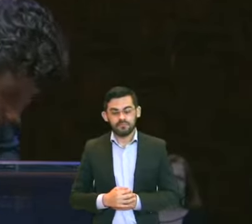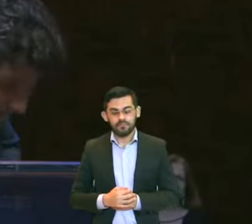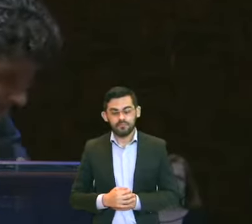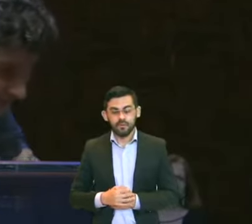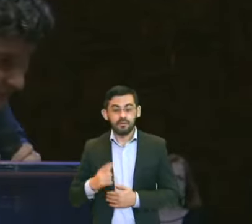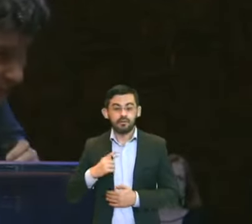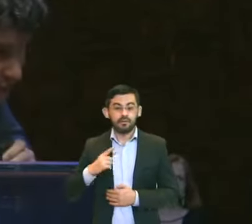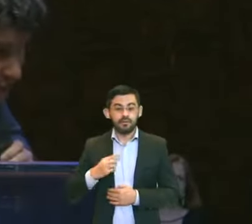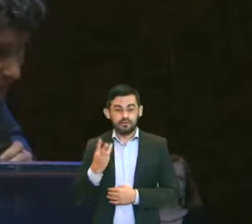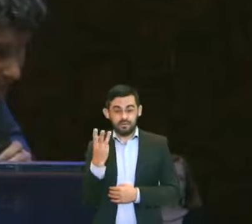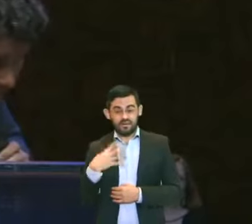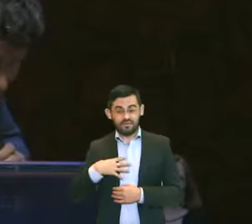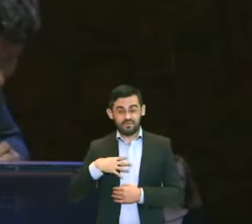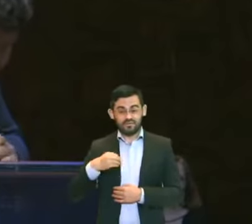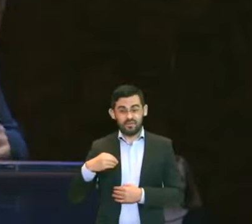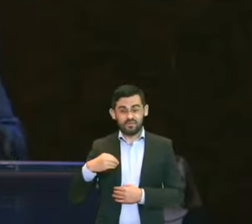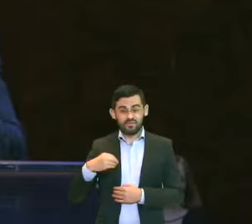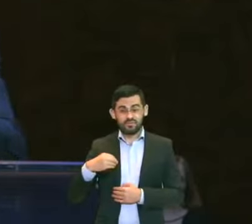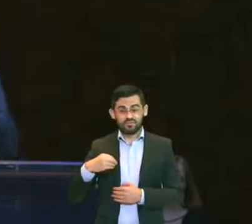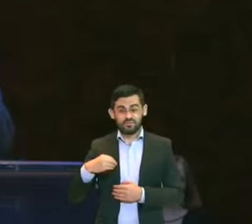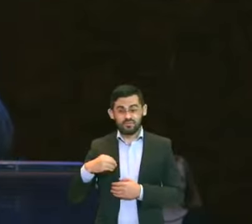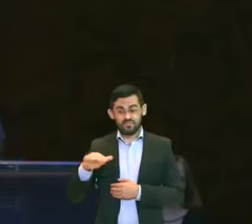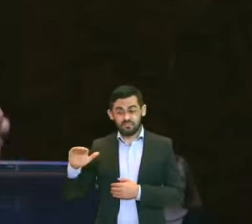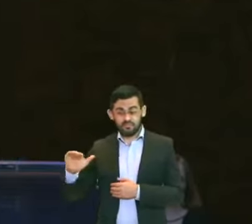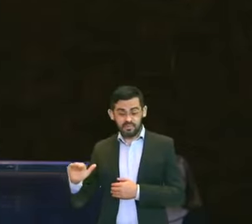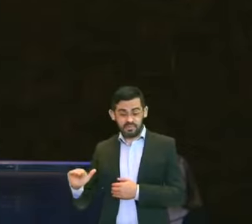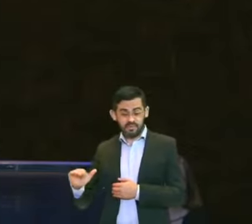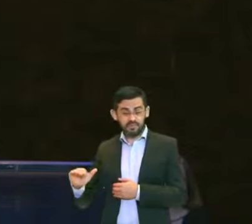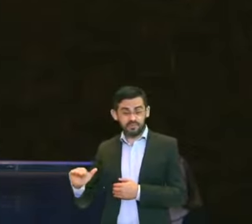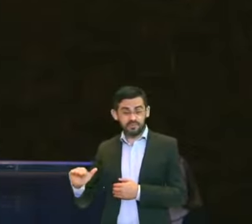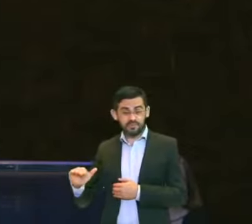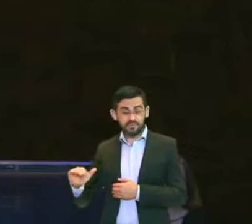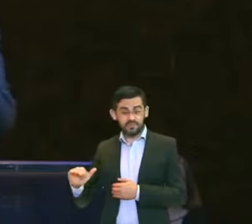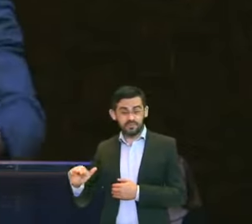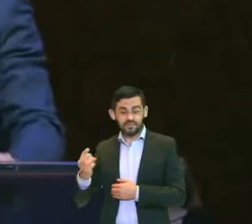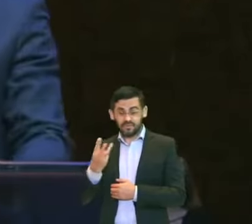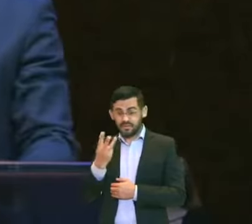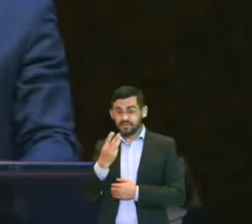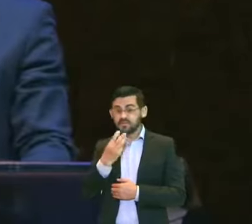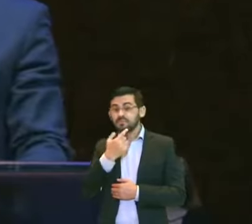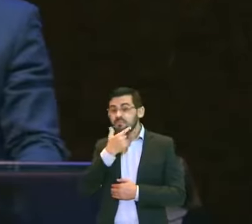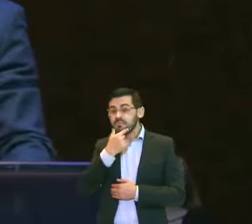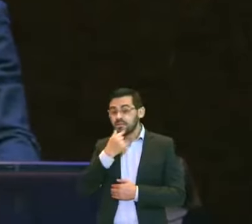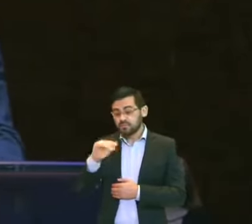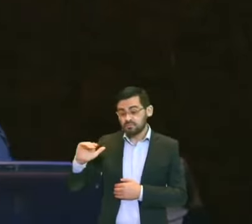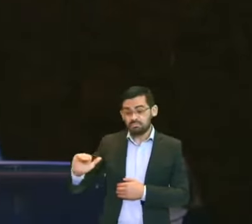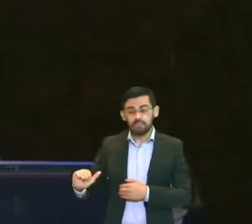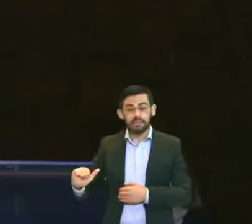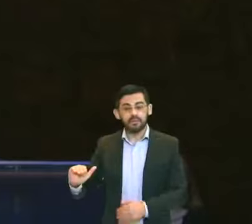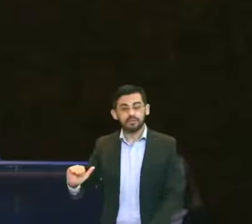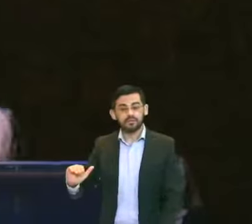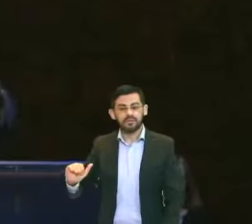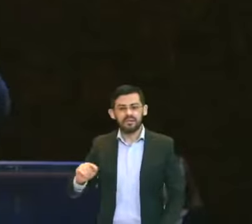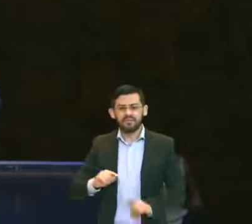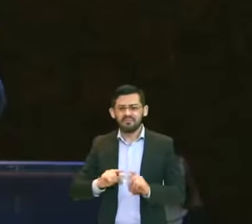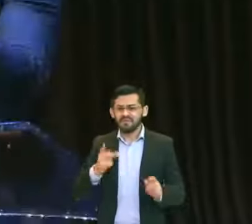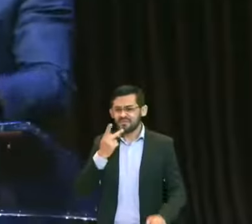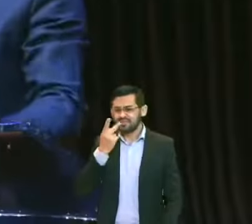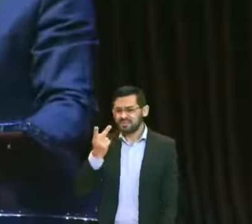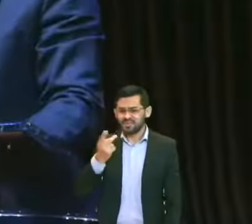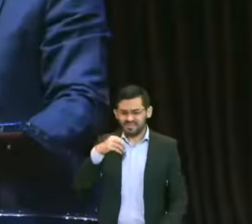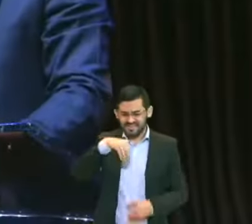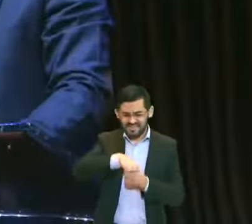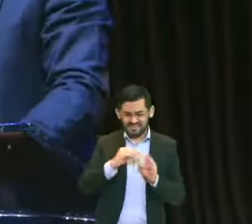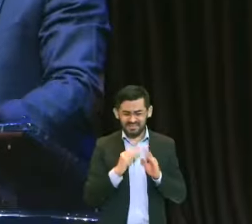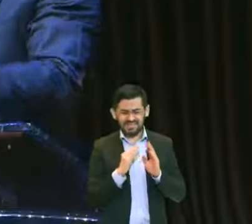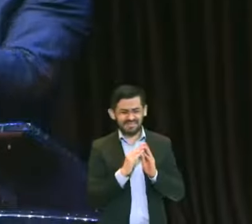Ele tinha 3 filhos pequenos, 3 homens, 3 meninos. E ele falou que o clima em